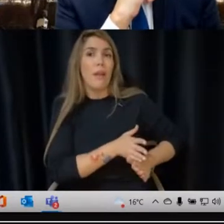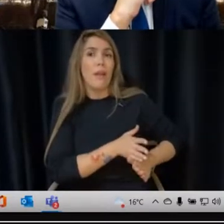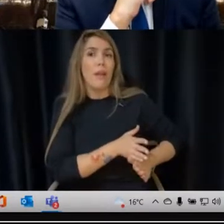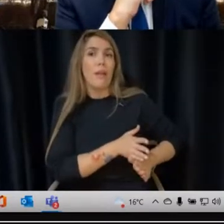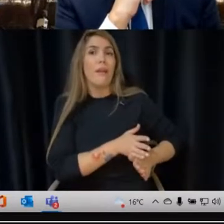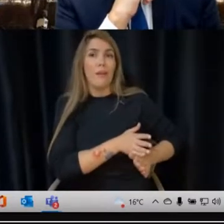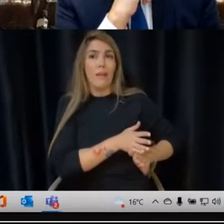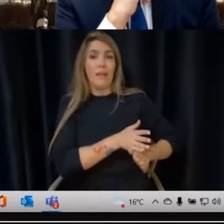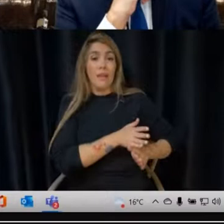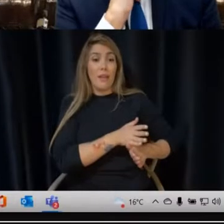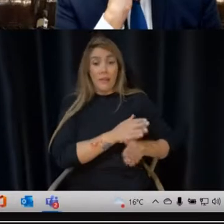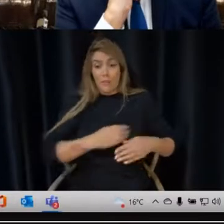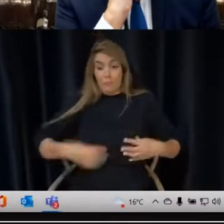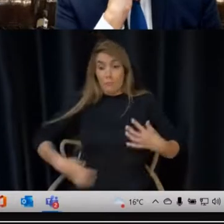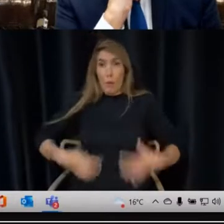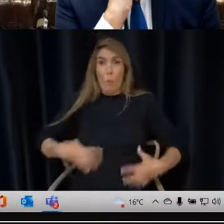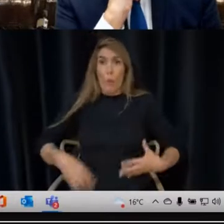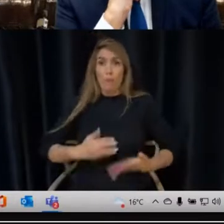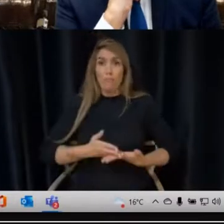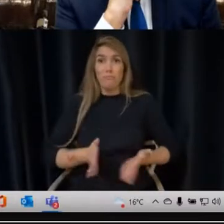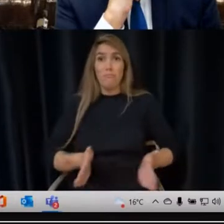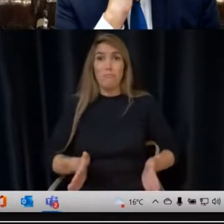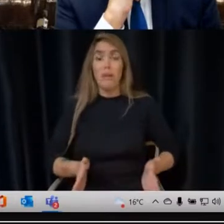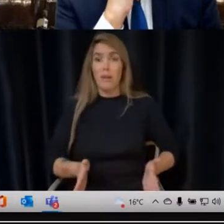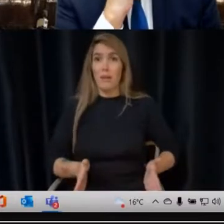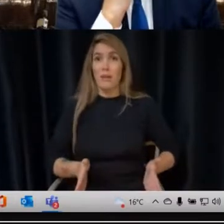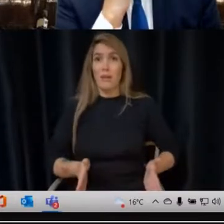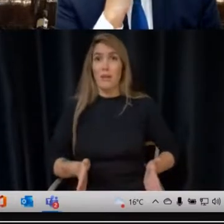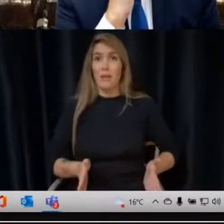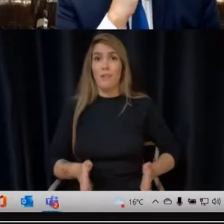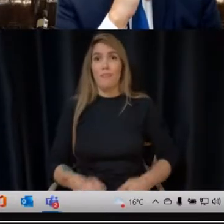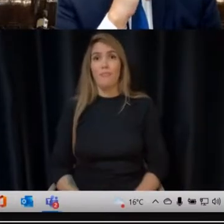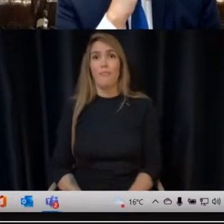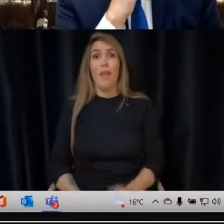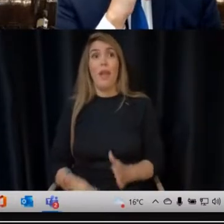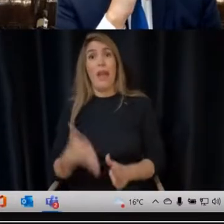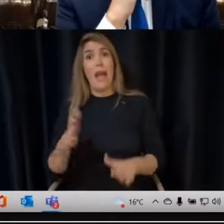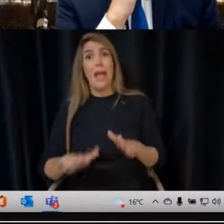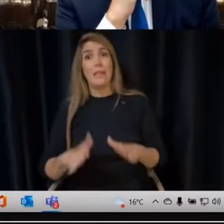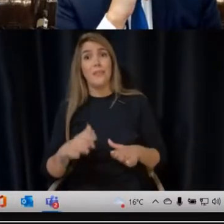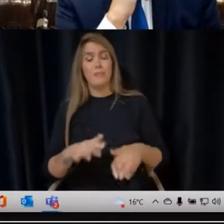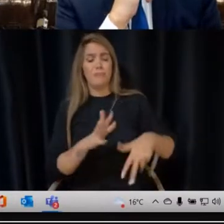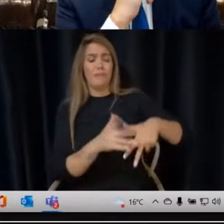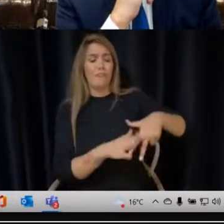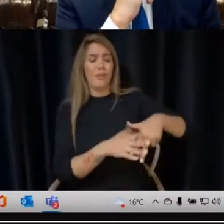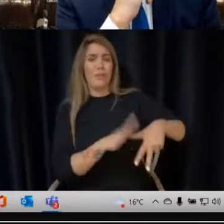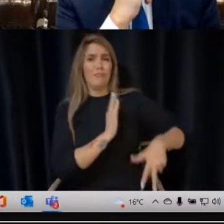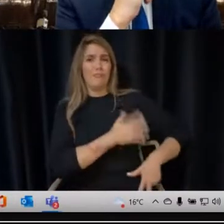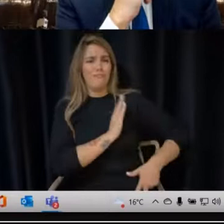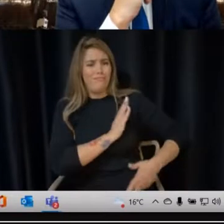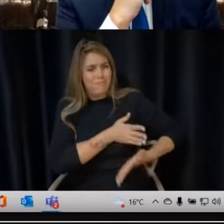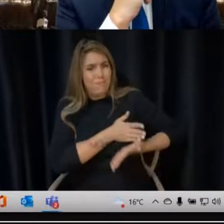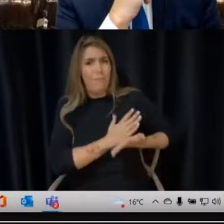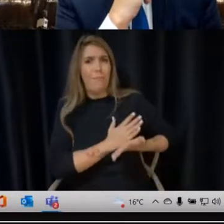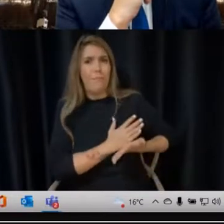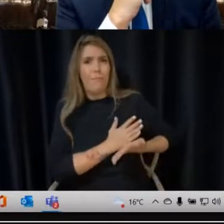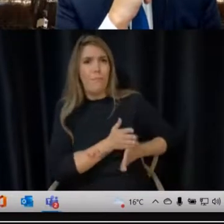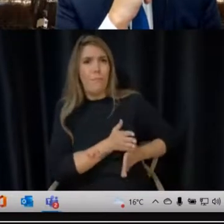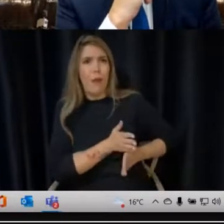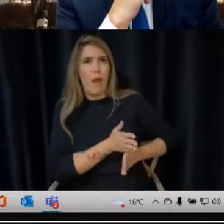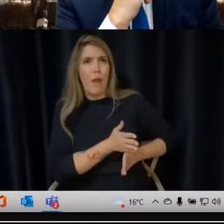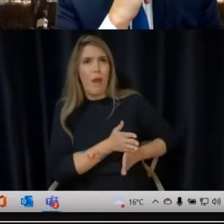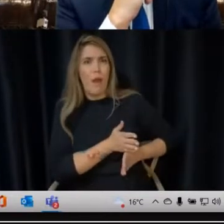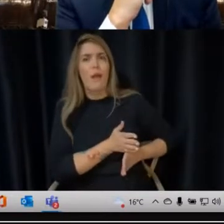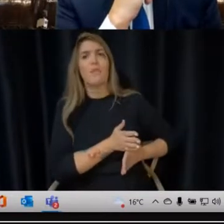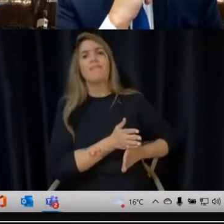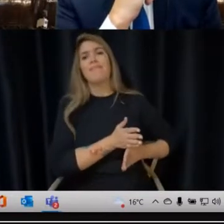do tempo. O que acontece é do paciente, às vezes, evoluir para parada cardíaca e aí perder o doador de órgãos e ser